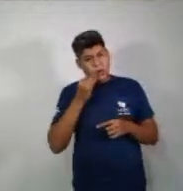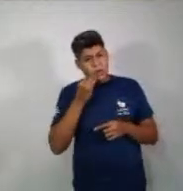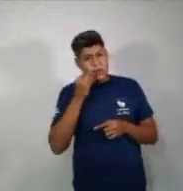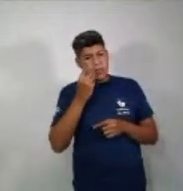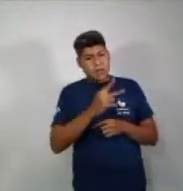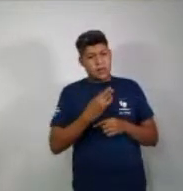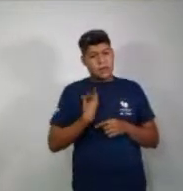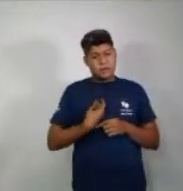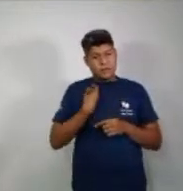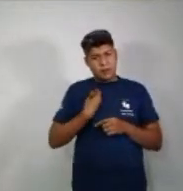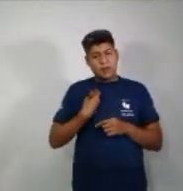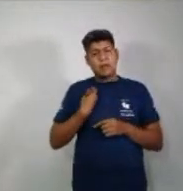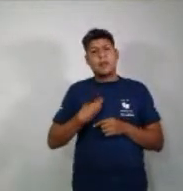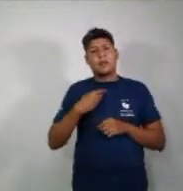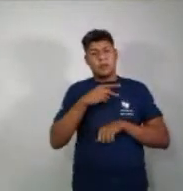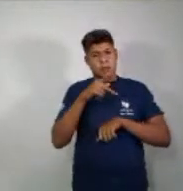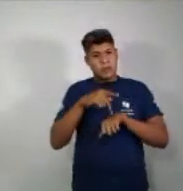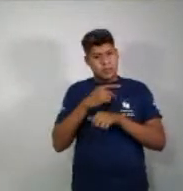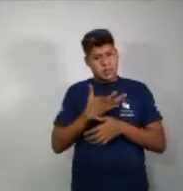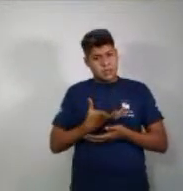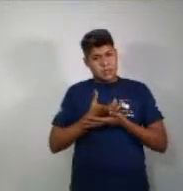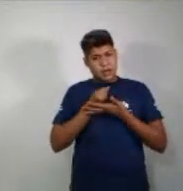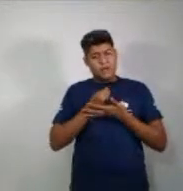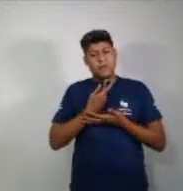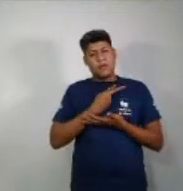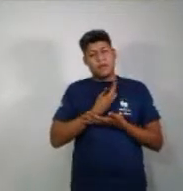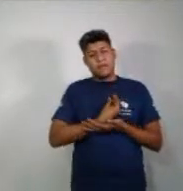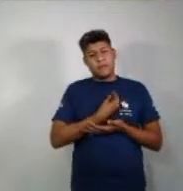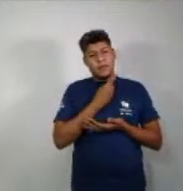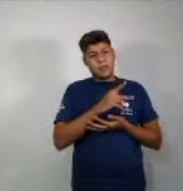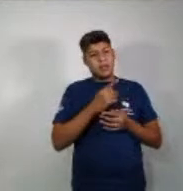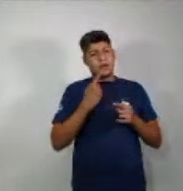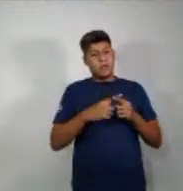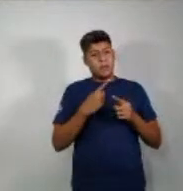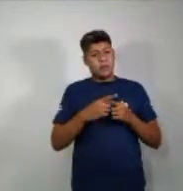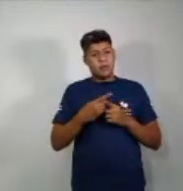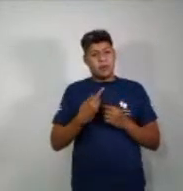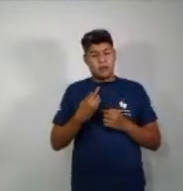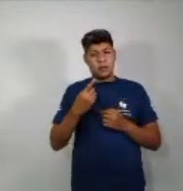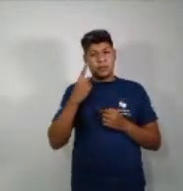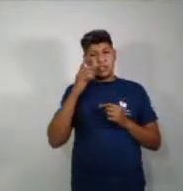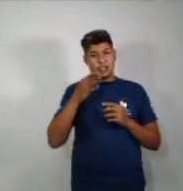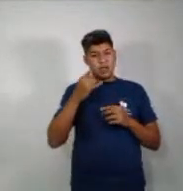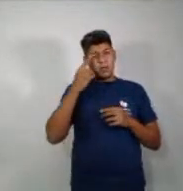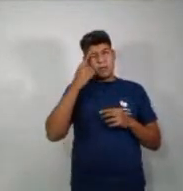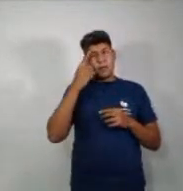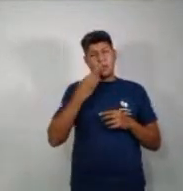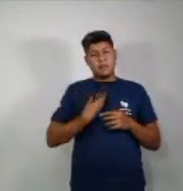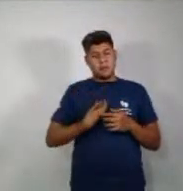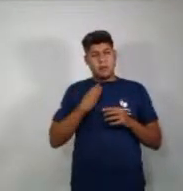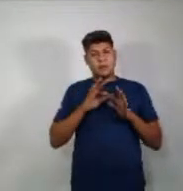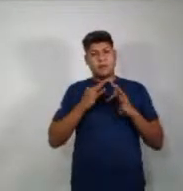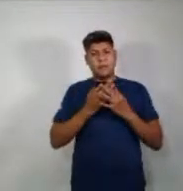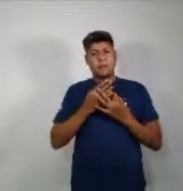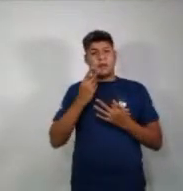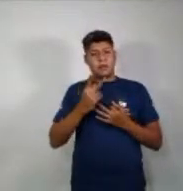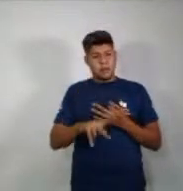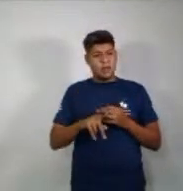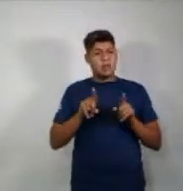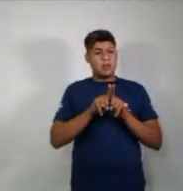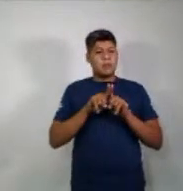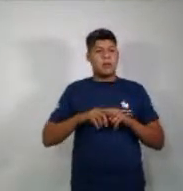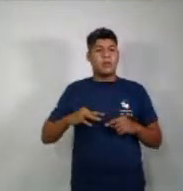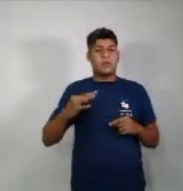para esse país que, na verdade, salvou a vida dele, né? Que ele já previa que salvaria a vida dos queridos dele, da família dele, infelizmente não todos,